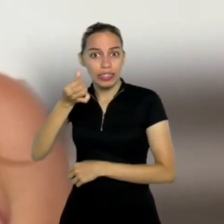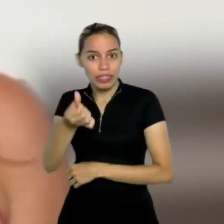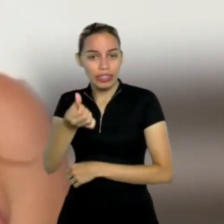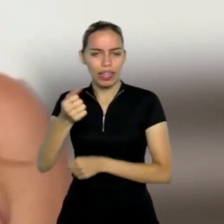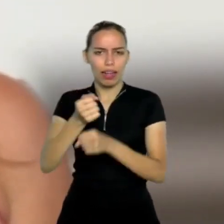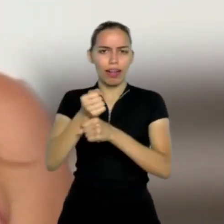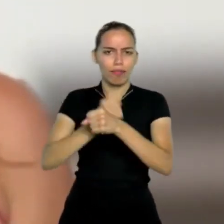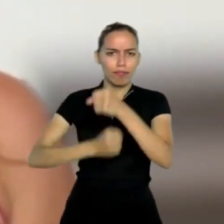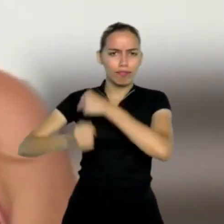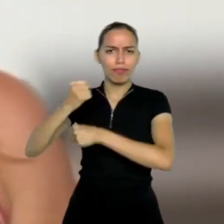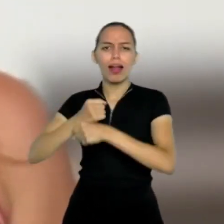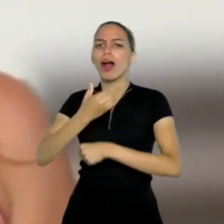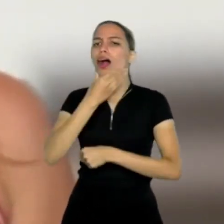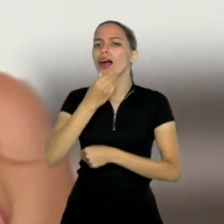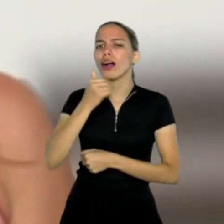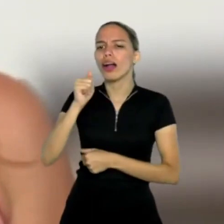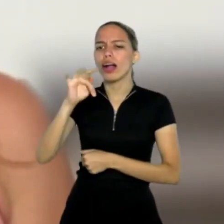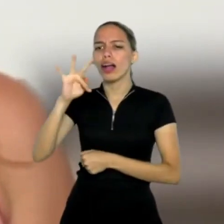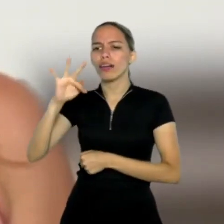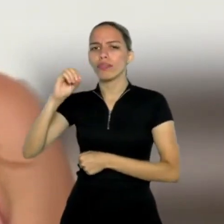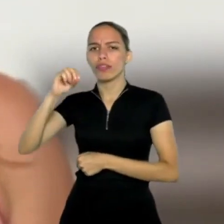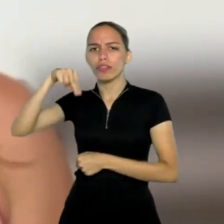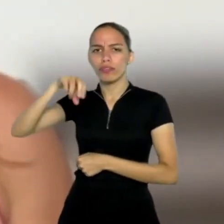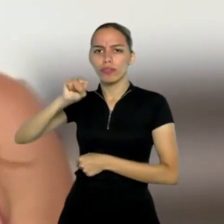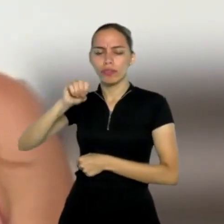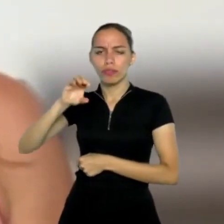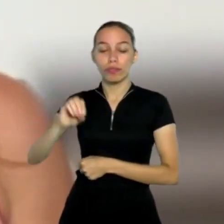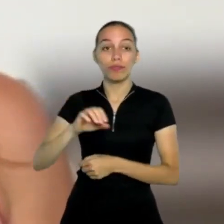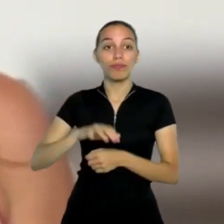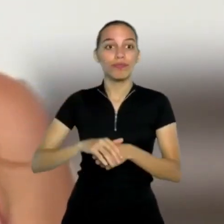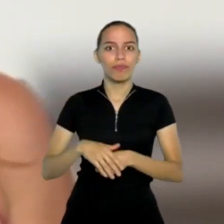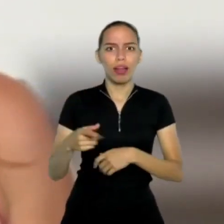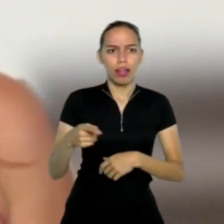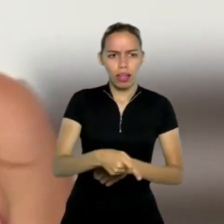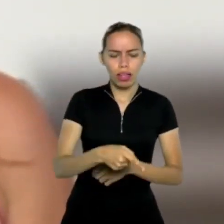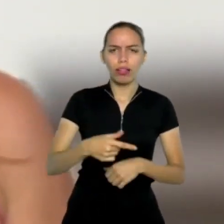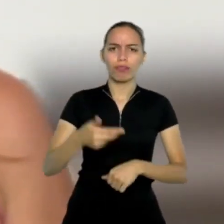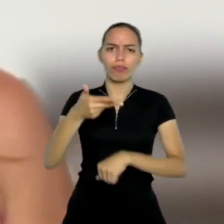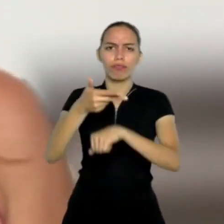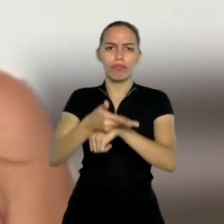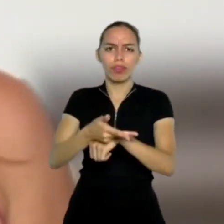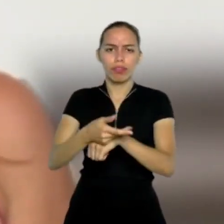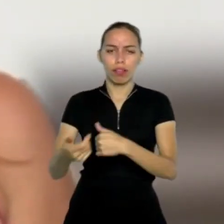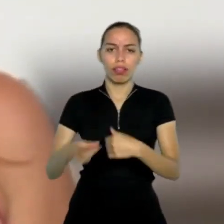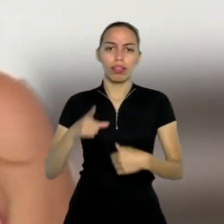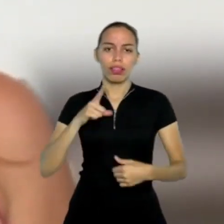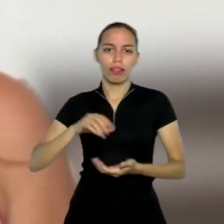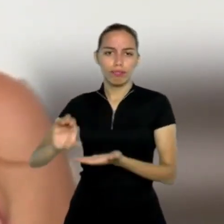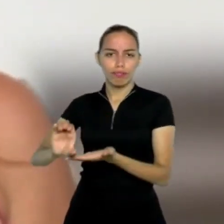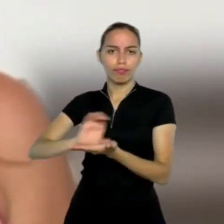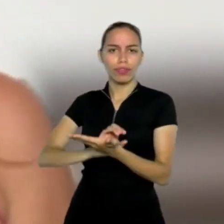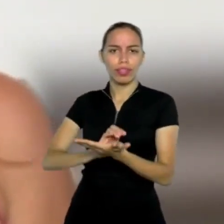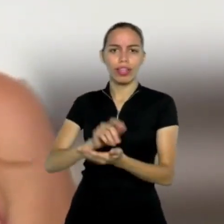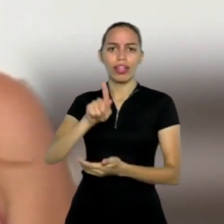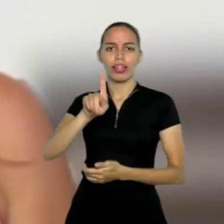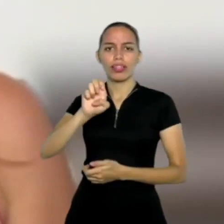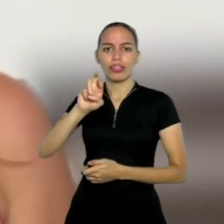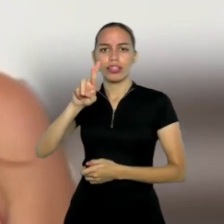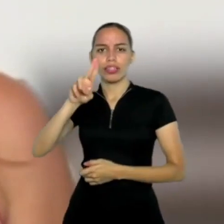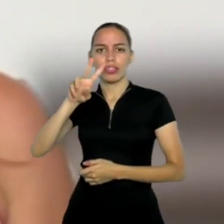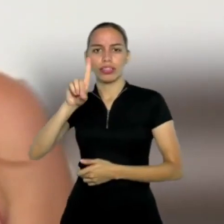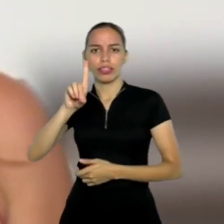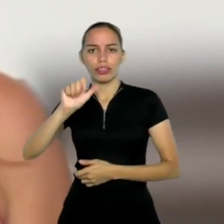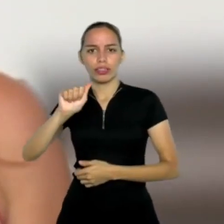jornalista Afonso Borges. Esta edição do projeto é patrocinada pela Gerdau, por meio da Lei Estadual de Incentivo à